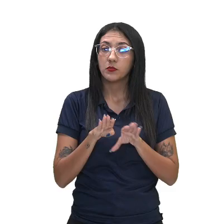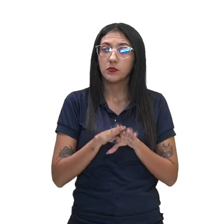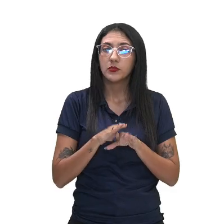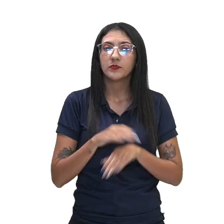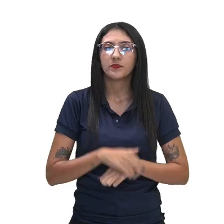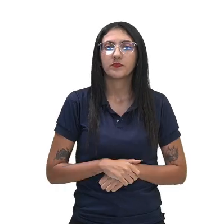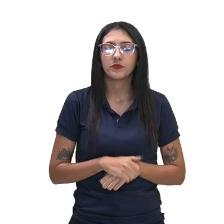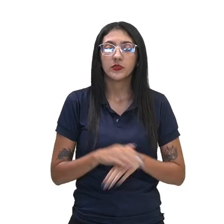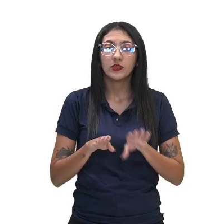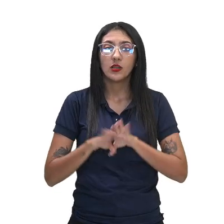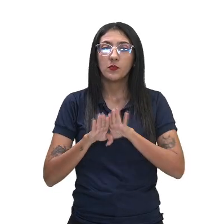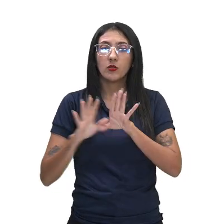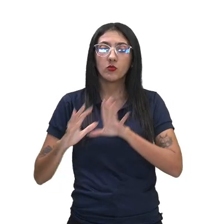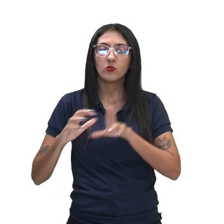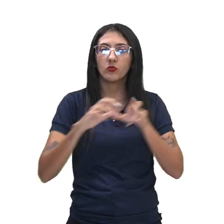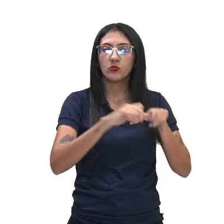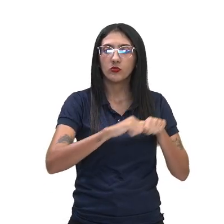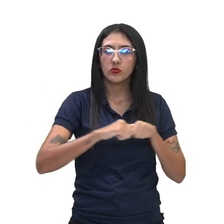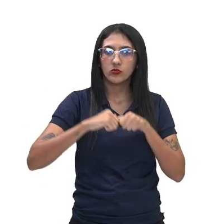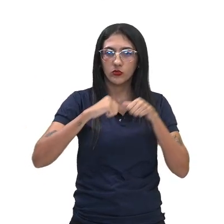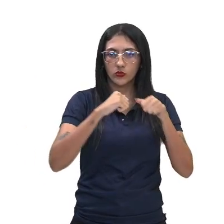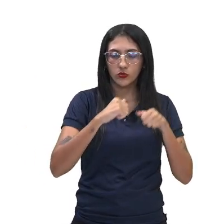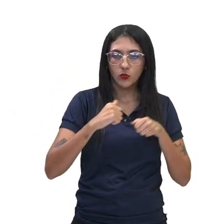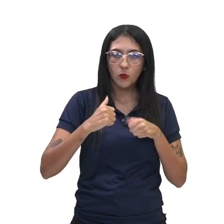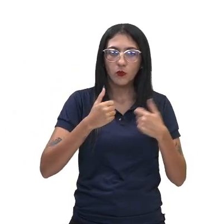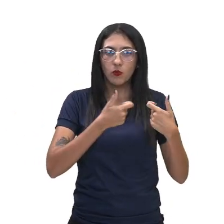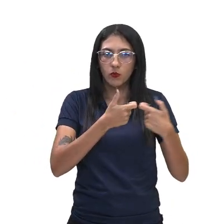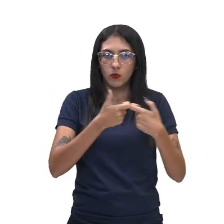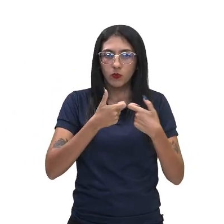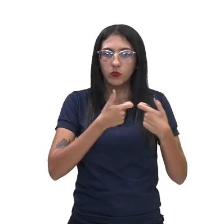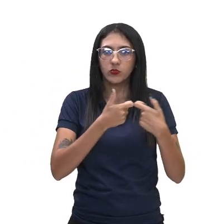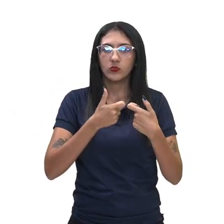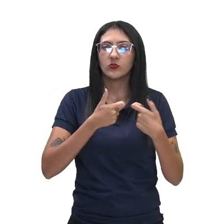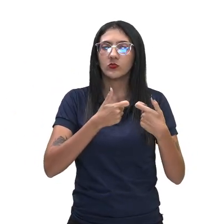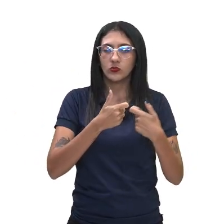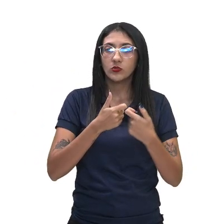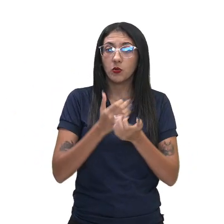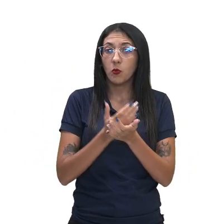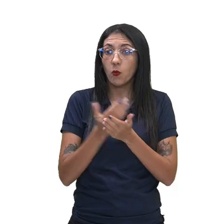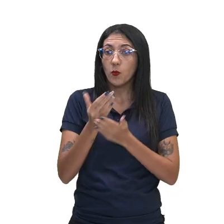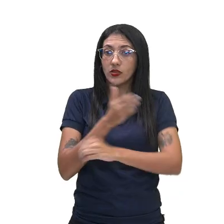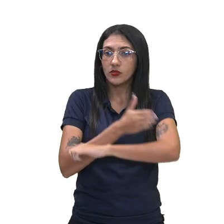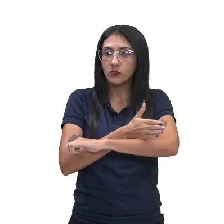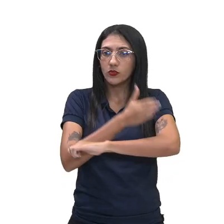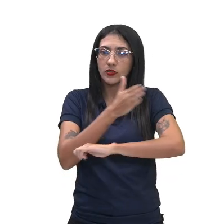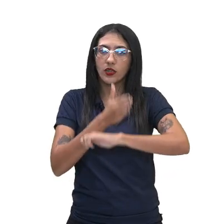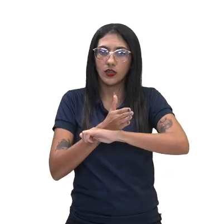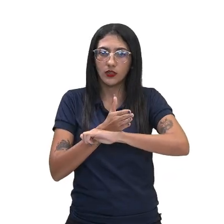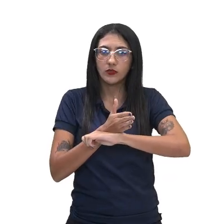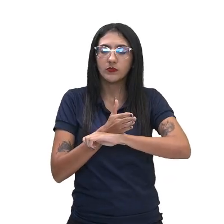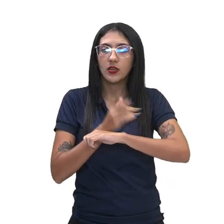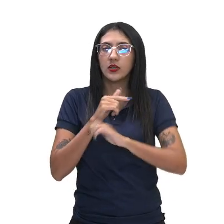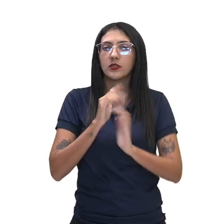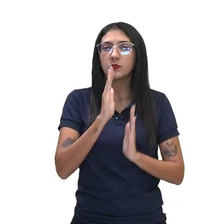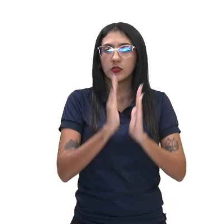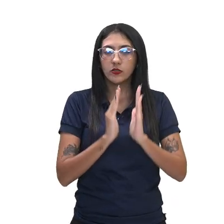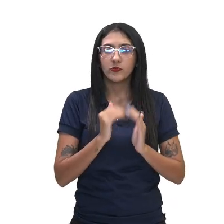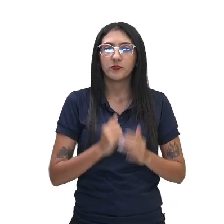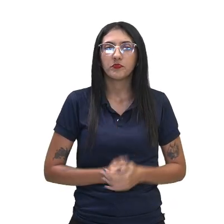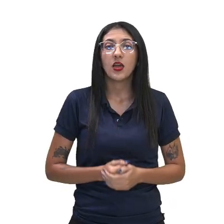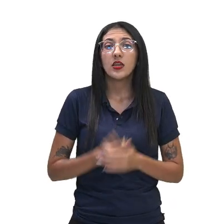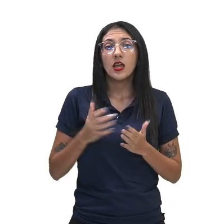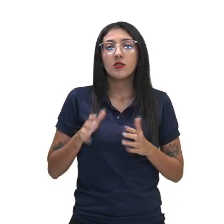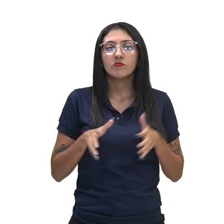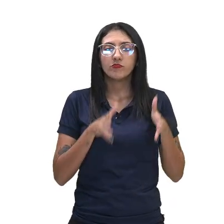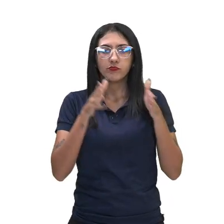a tomada de Constantinopla, que inaugura a Idade Moderna. Dentro desse processo, você vai ter